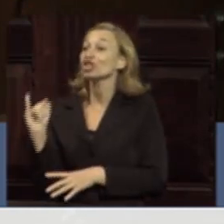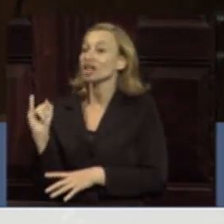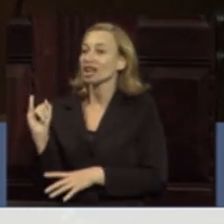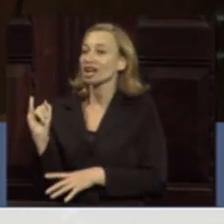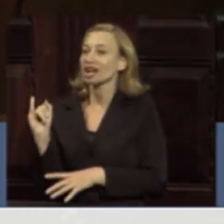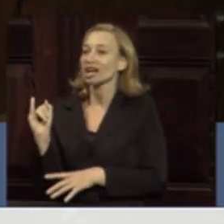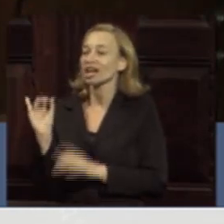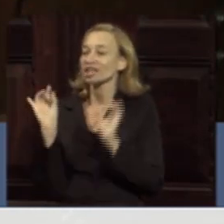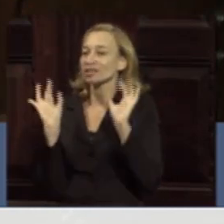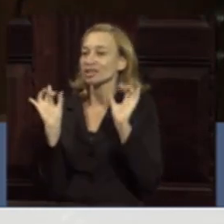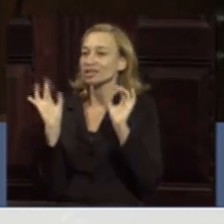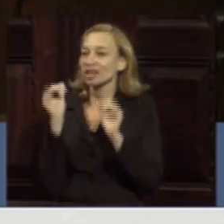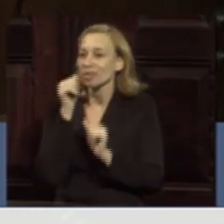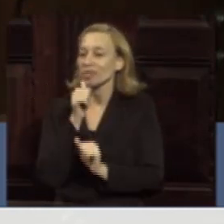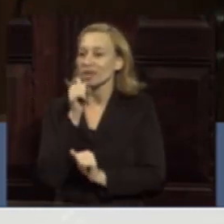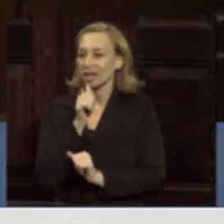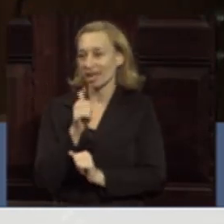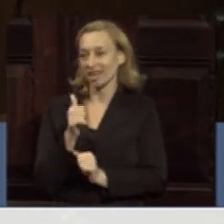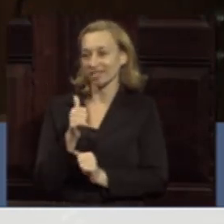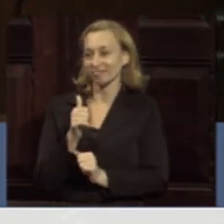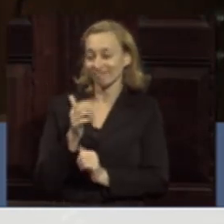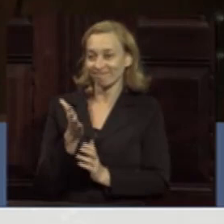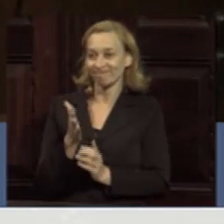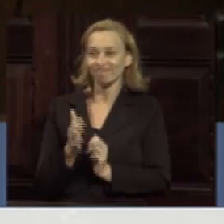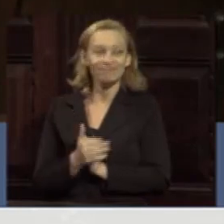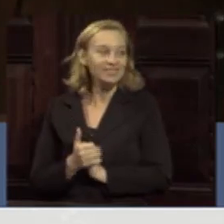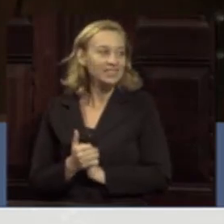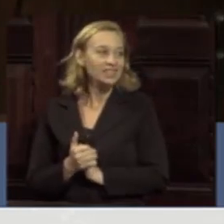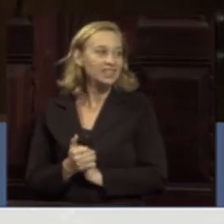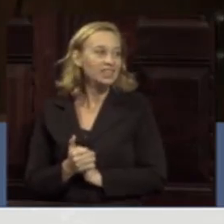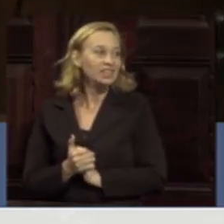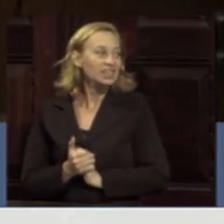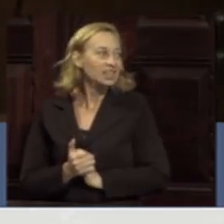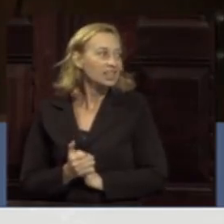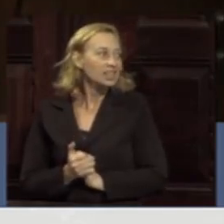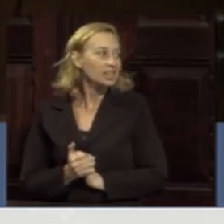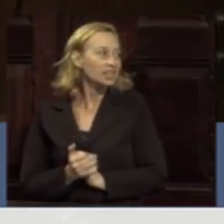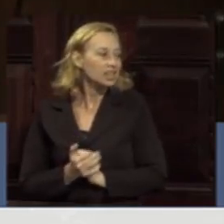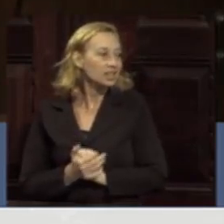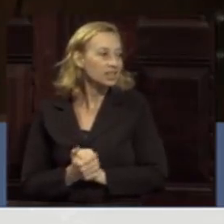Dia Internacional da Mulher, justamente para enfatizar o que já foi dito aqui, né?